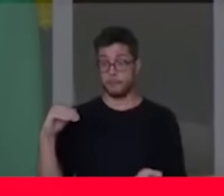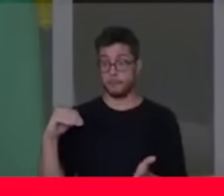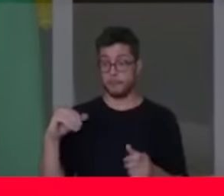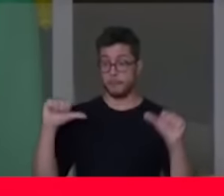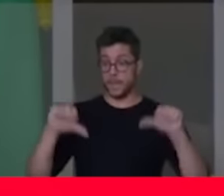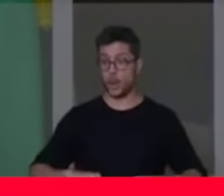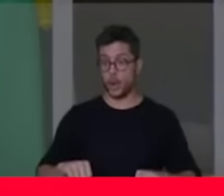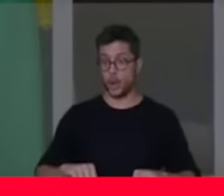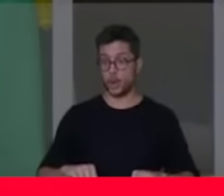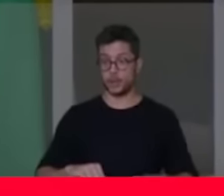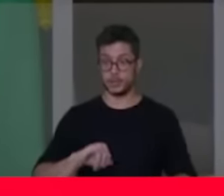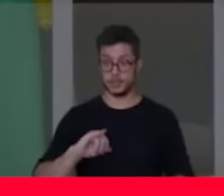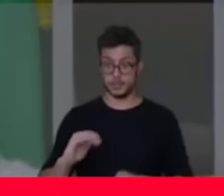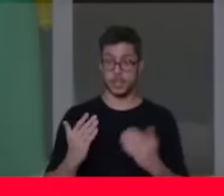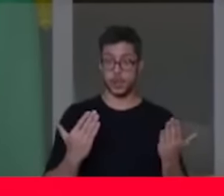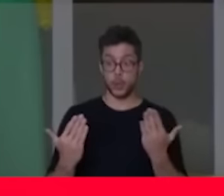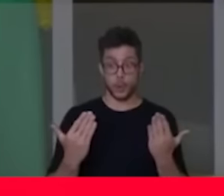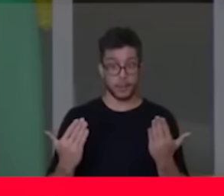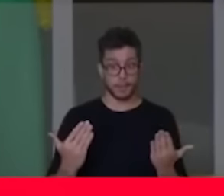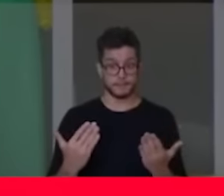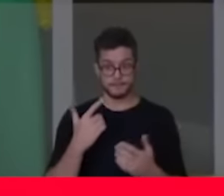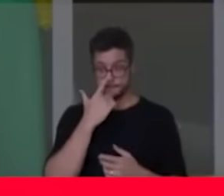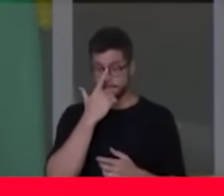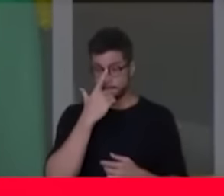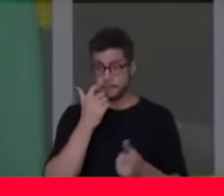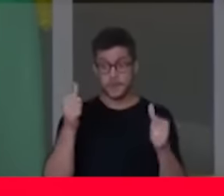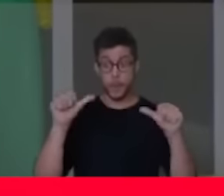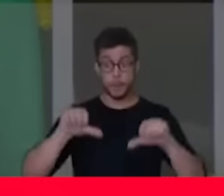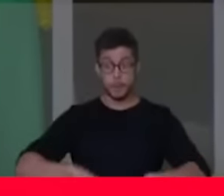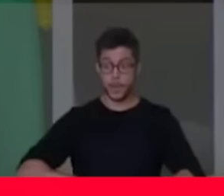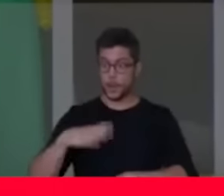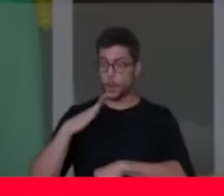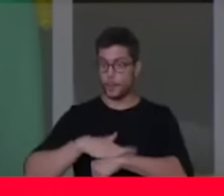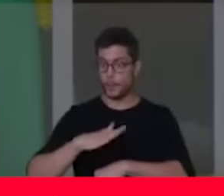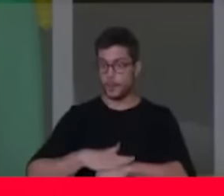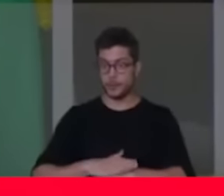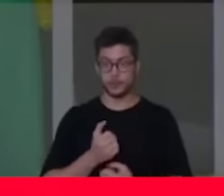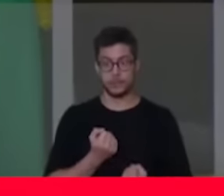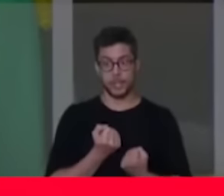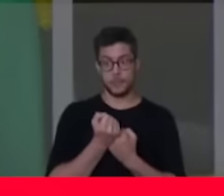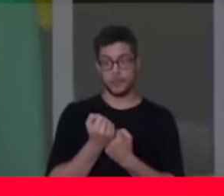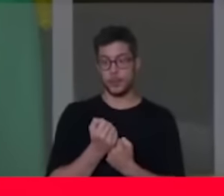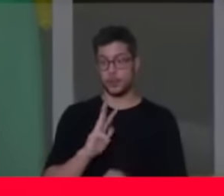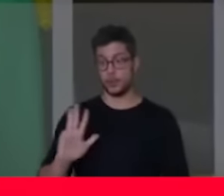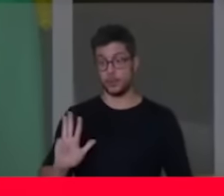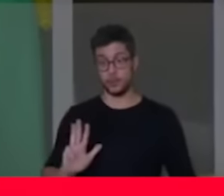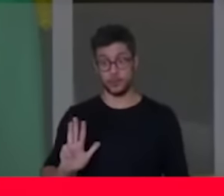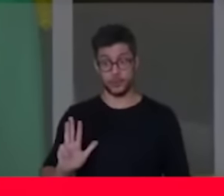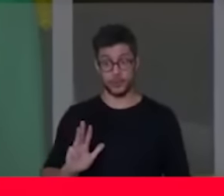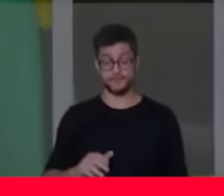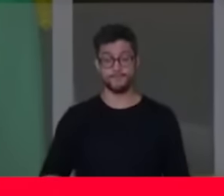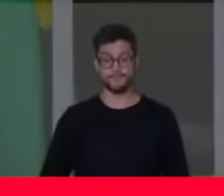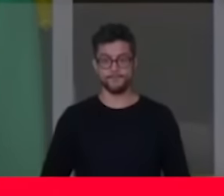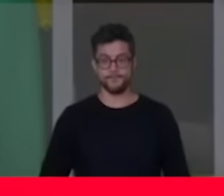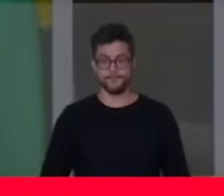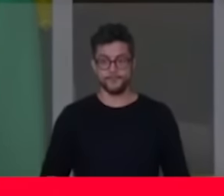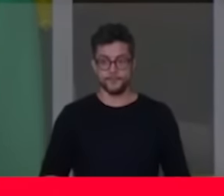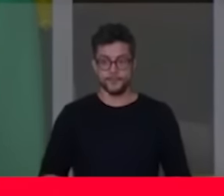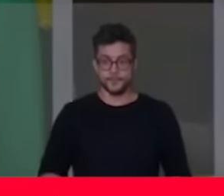concluir. Apoio a Lula chega ao pior patamar desde volta ao Planalto. Mostra a pesquisa.